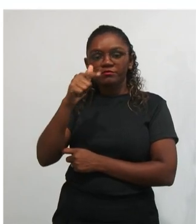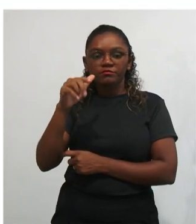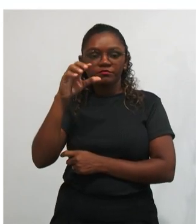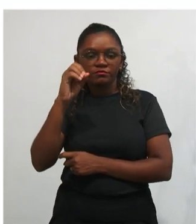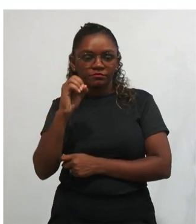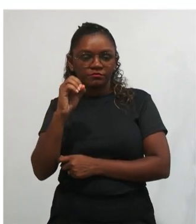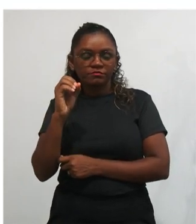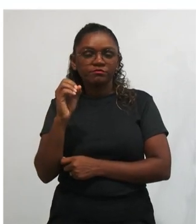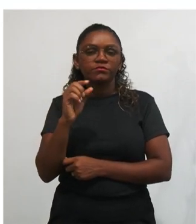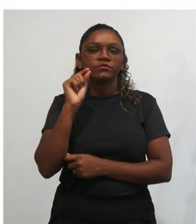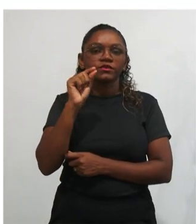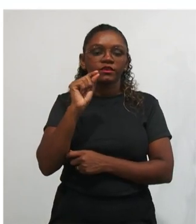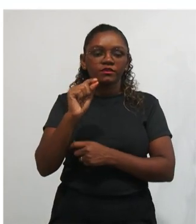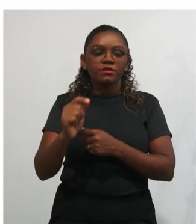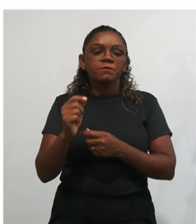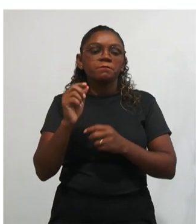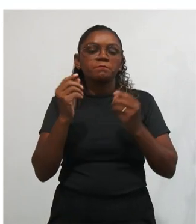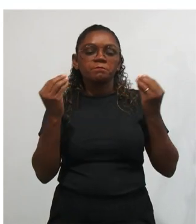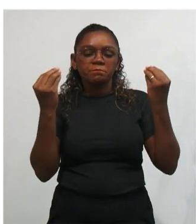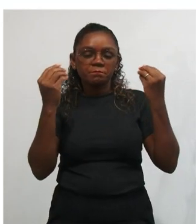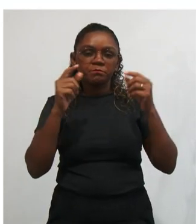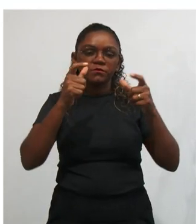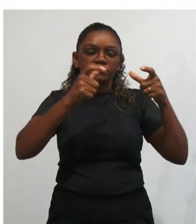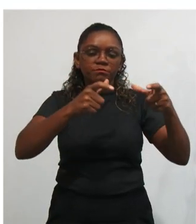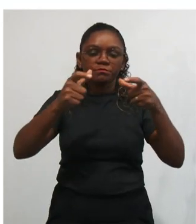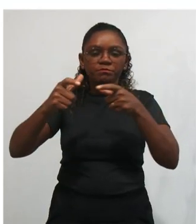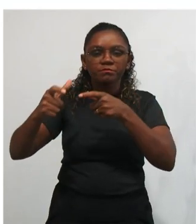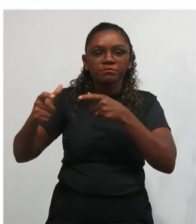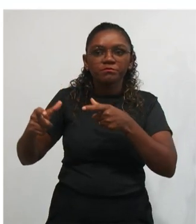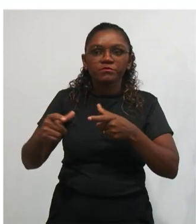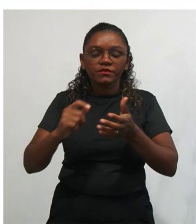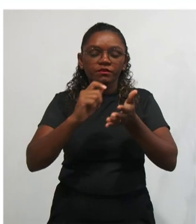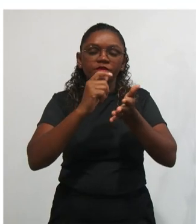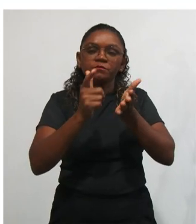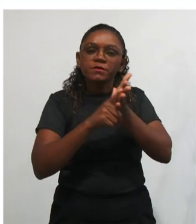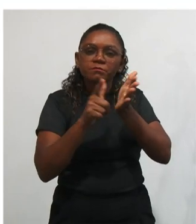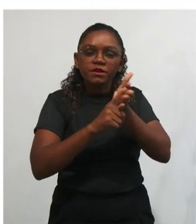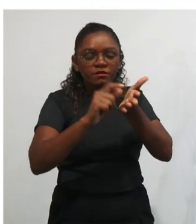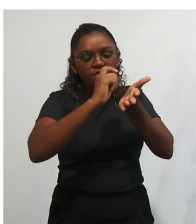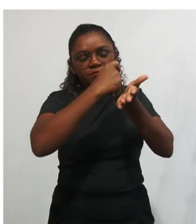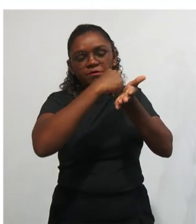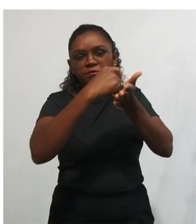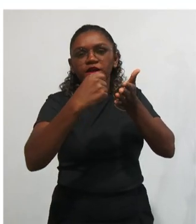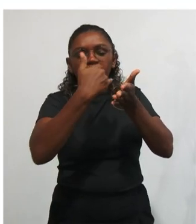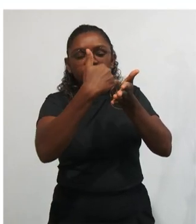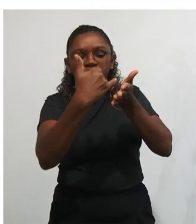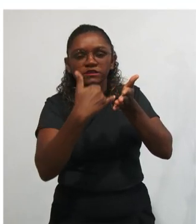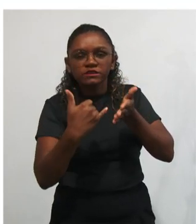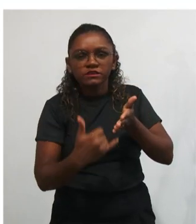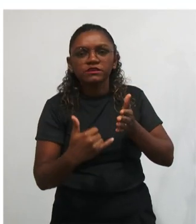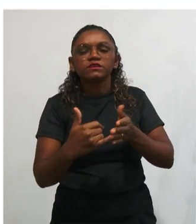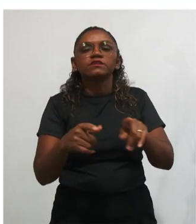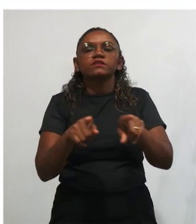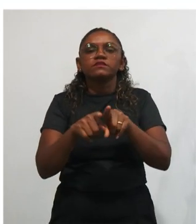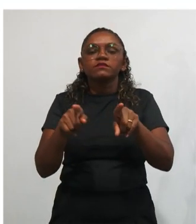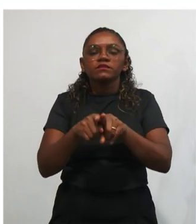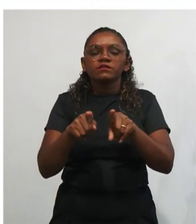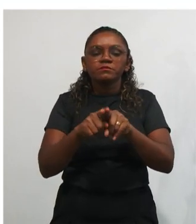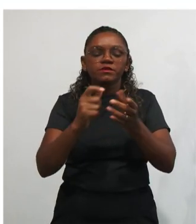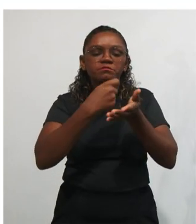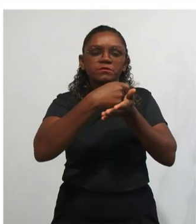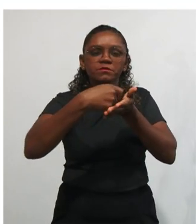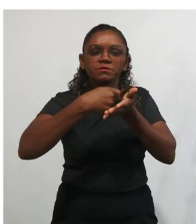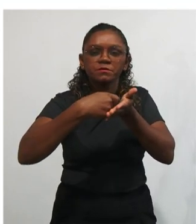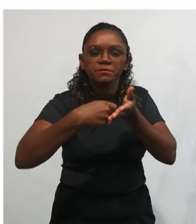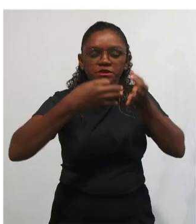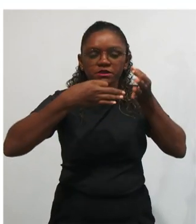aptidão na demarcação do espaço da escrita é respeitar as linhas As Margens respeitar o tipo de